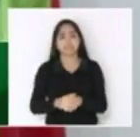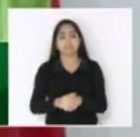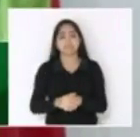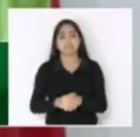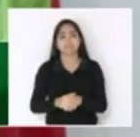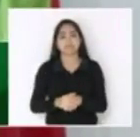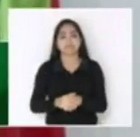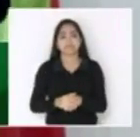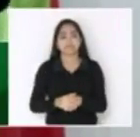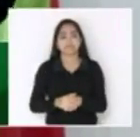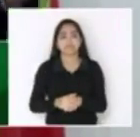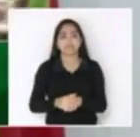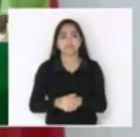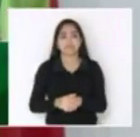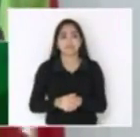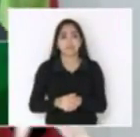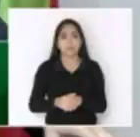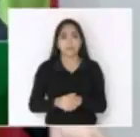da